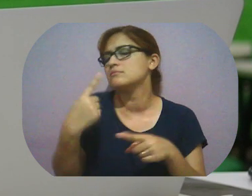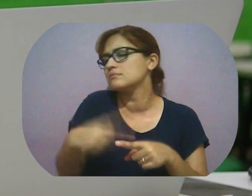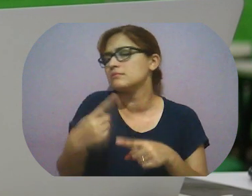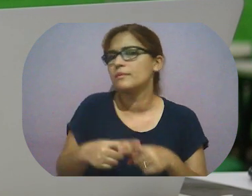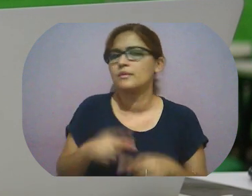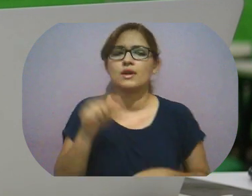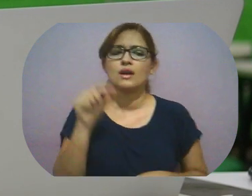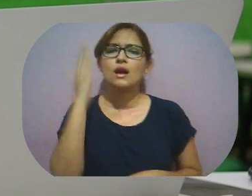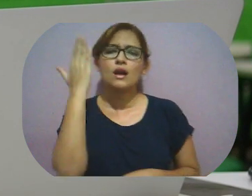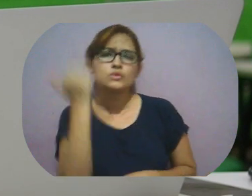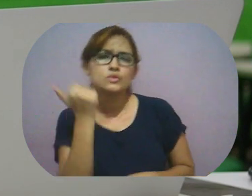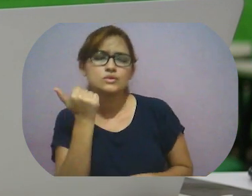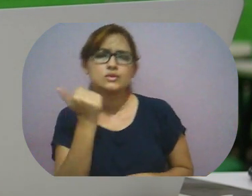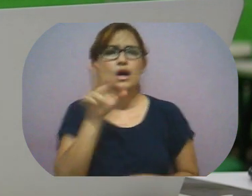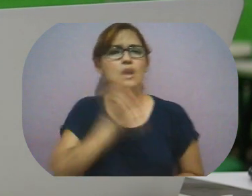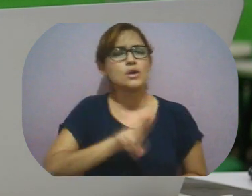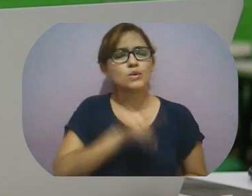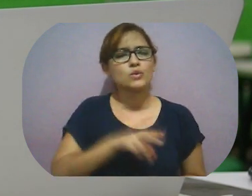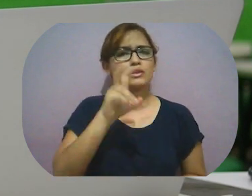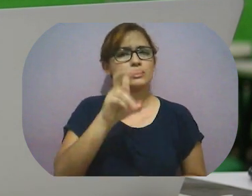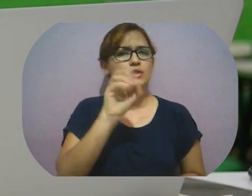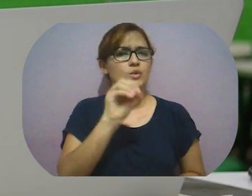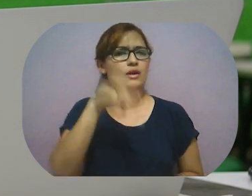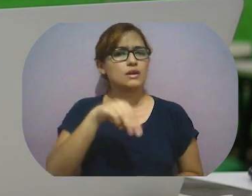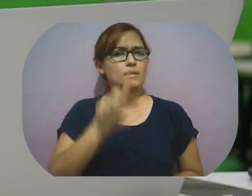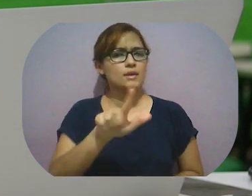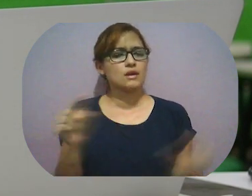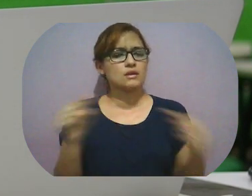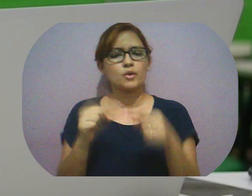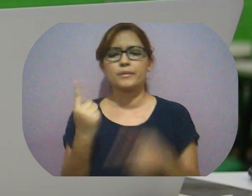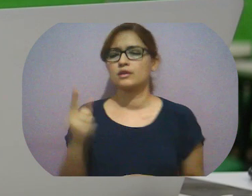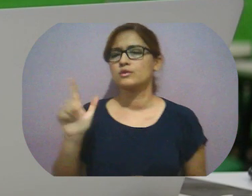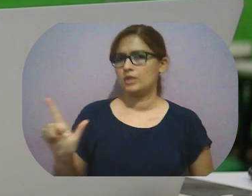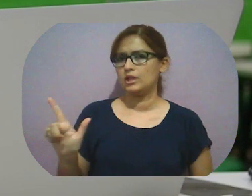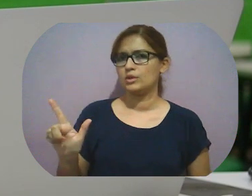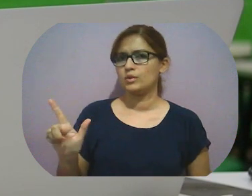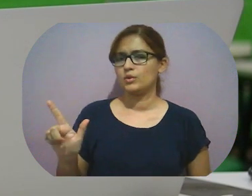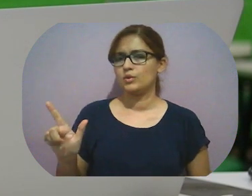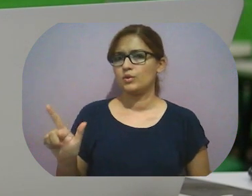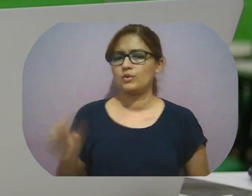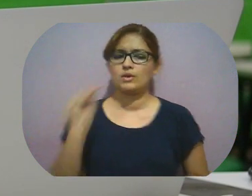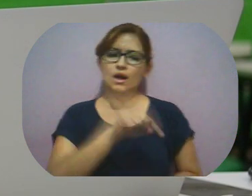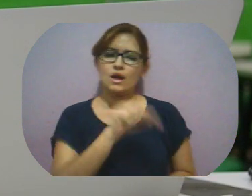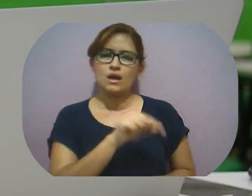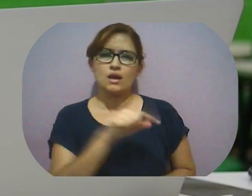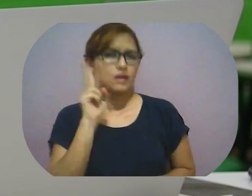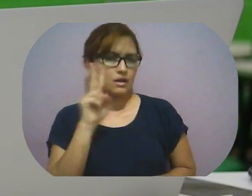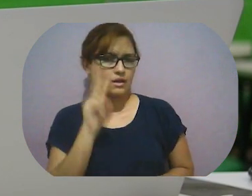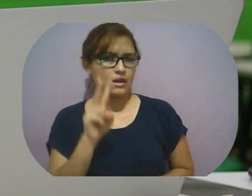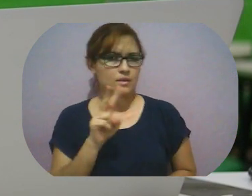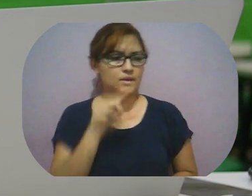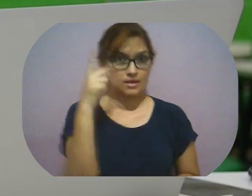vocês porque, né, matematicamente a gente mediu 50 ml, matematicamente, fisicamente a gente